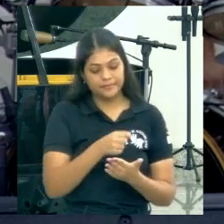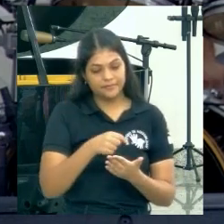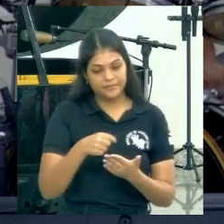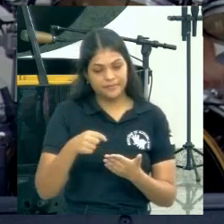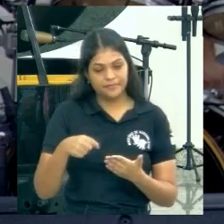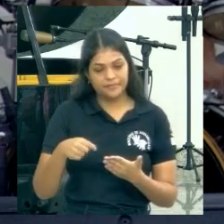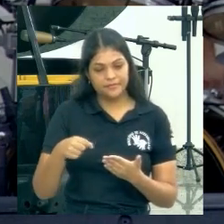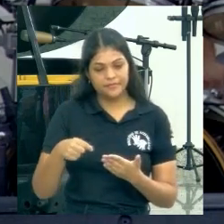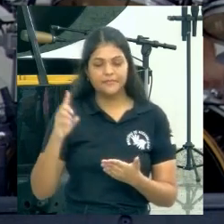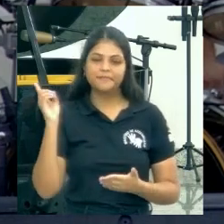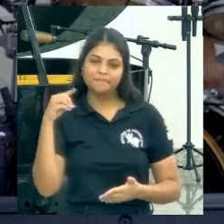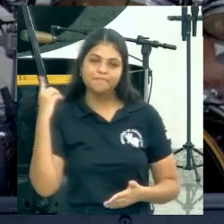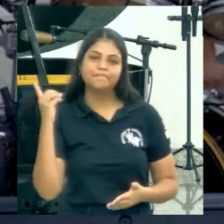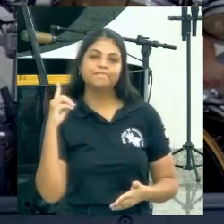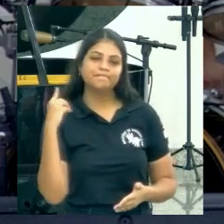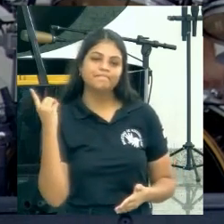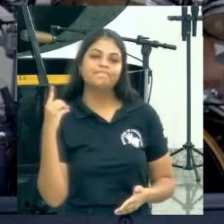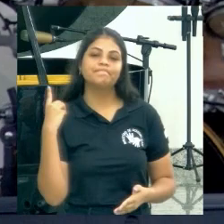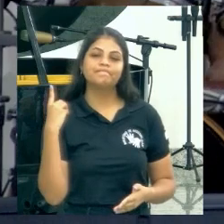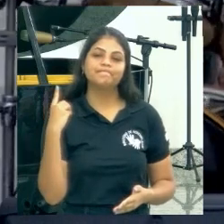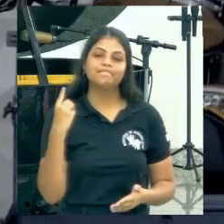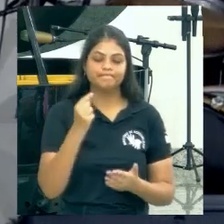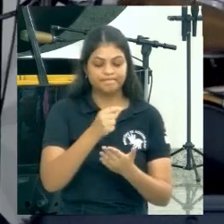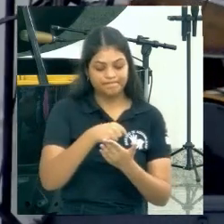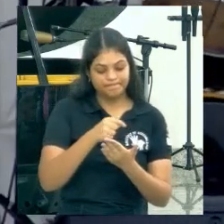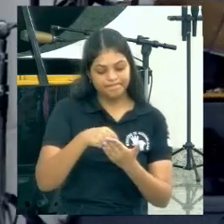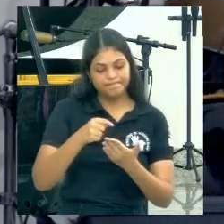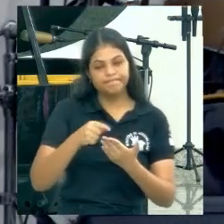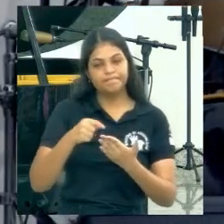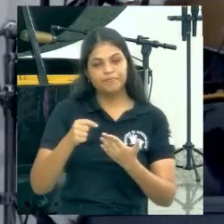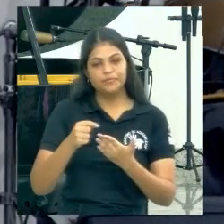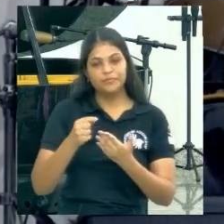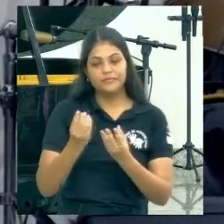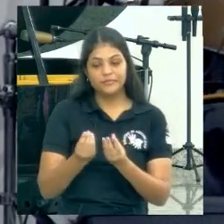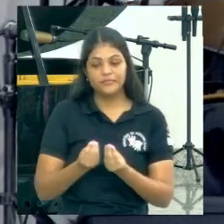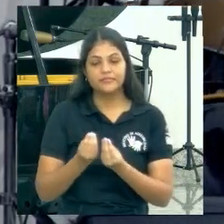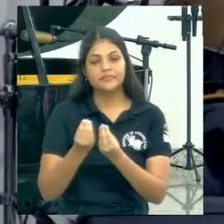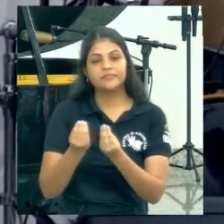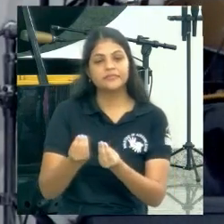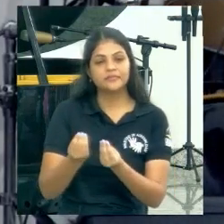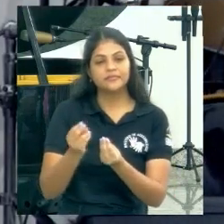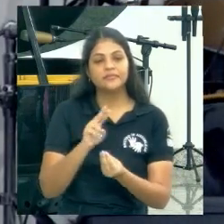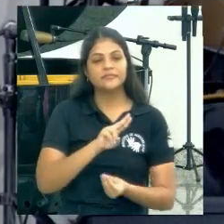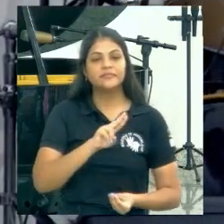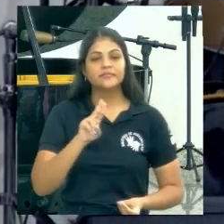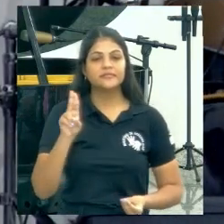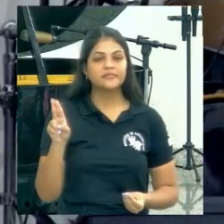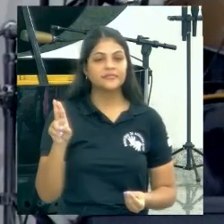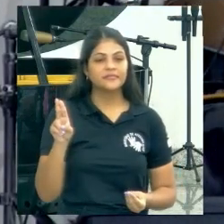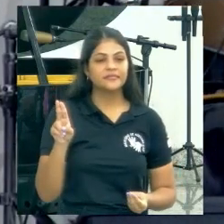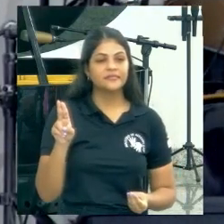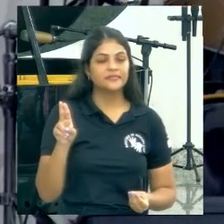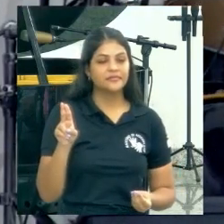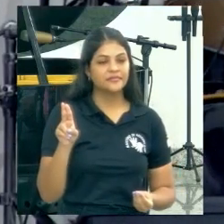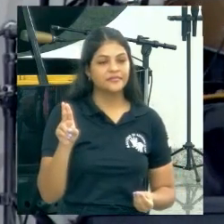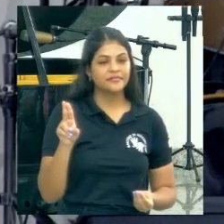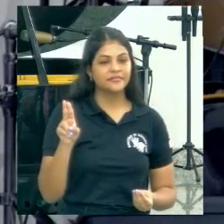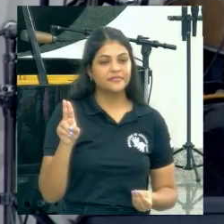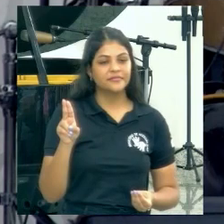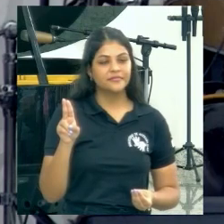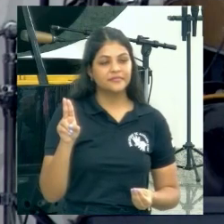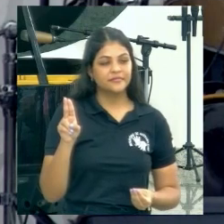carta? Davi escreveu essa carta. Ele escreveu para quem? Alguém sabe o nome do comandante, do general dele na